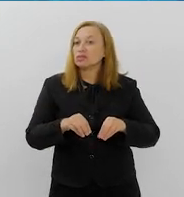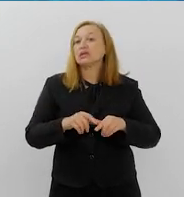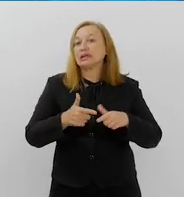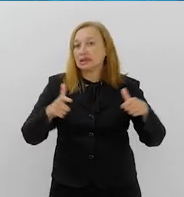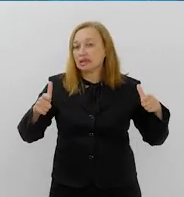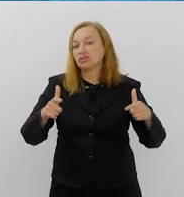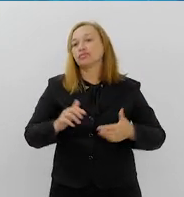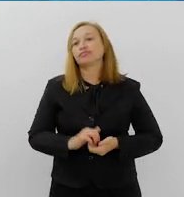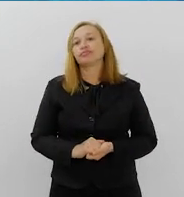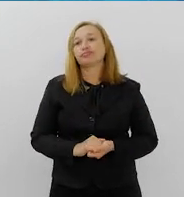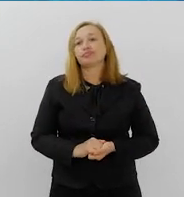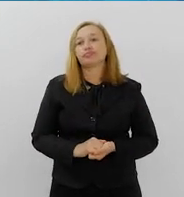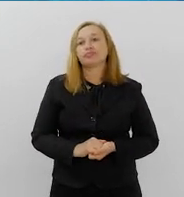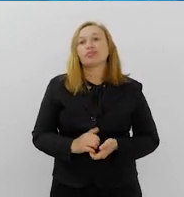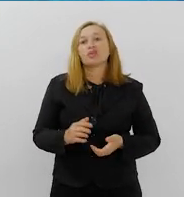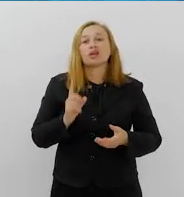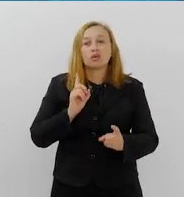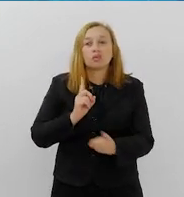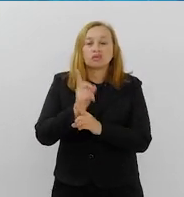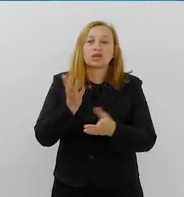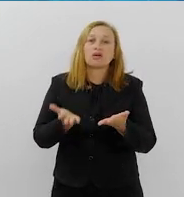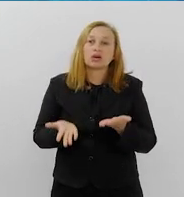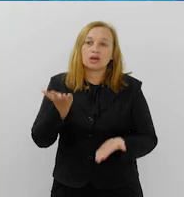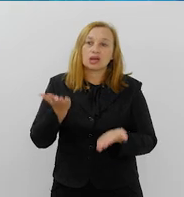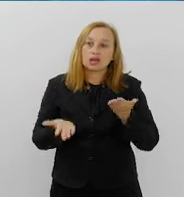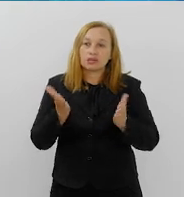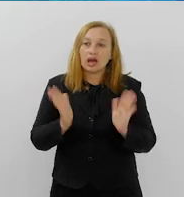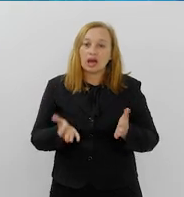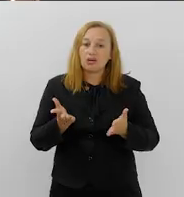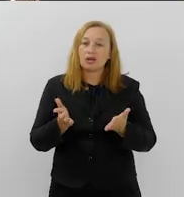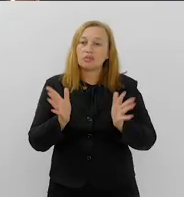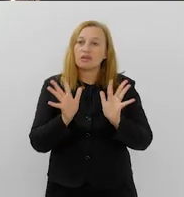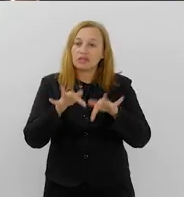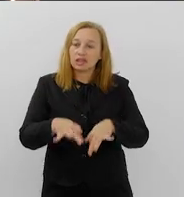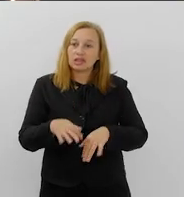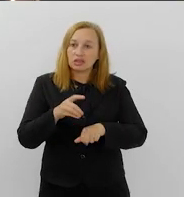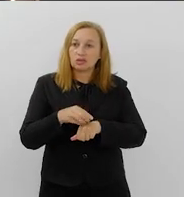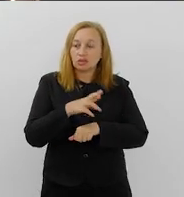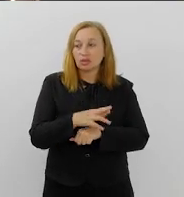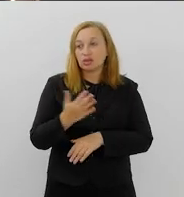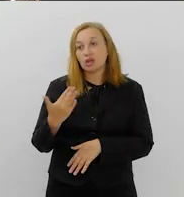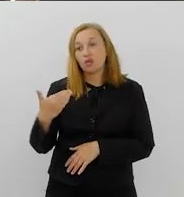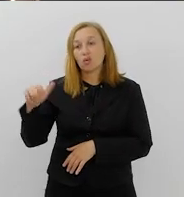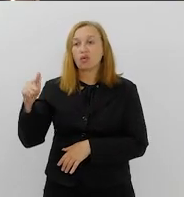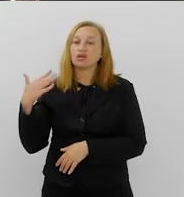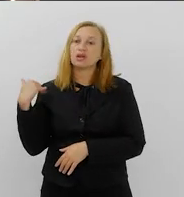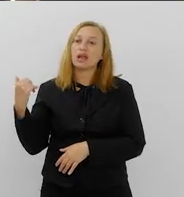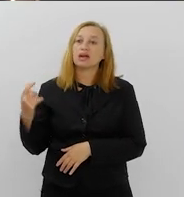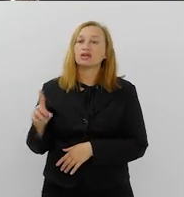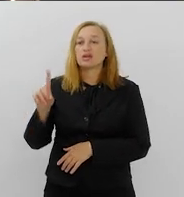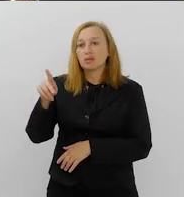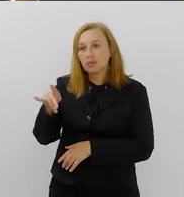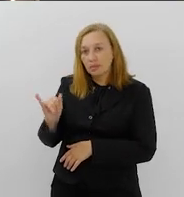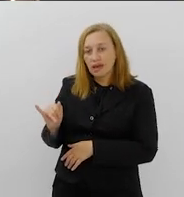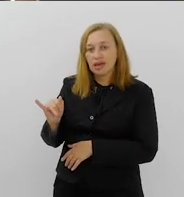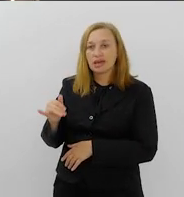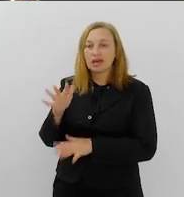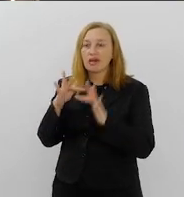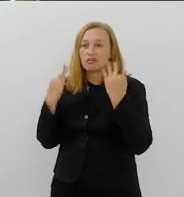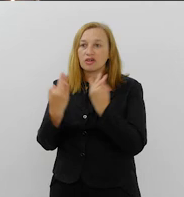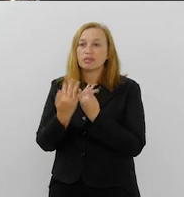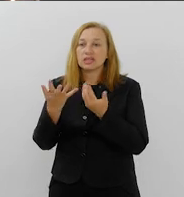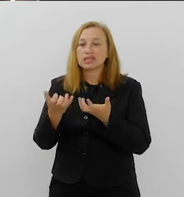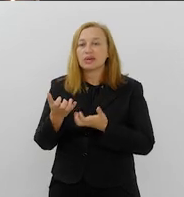prejuízo é grande. Agora, Nós vamos ter que encontrar esse equilíbrio. para encerrar, doutora, tem o outro lado, né, que são os pais e os